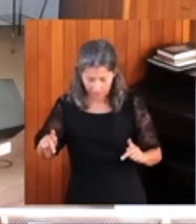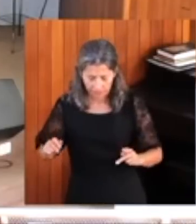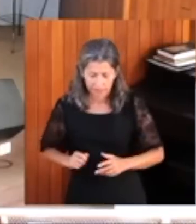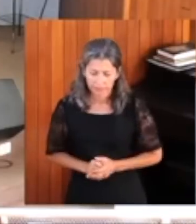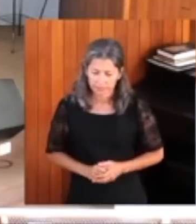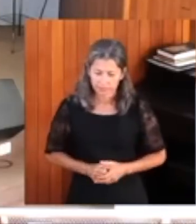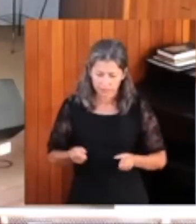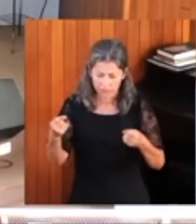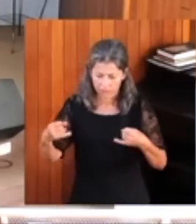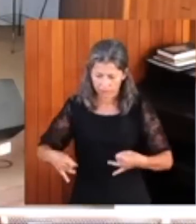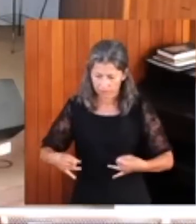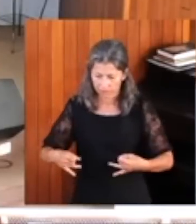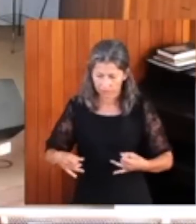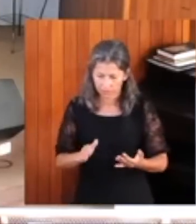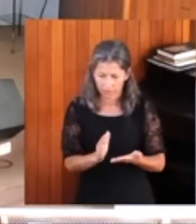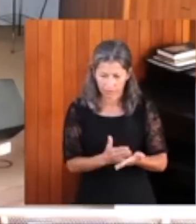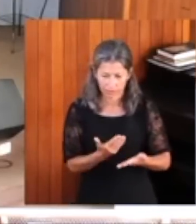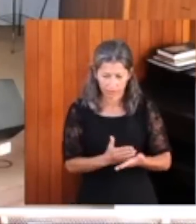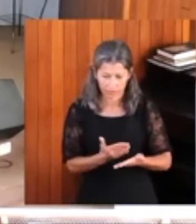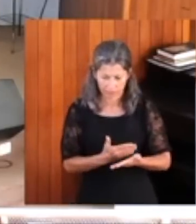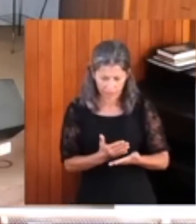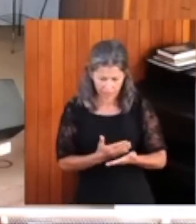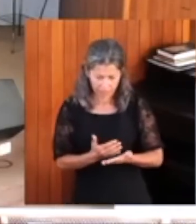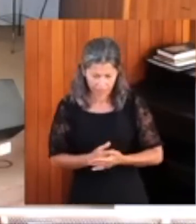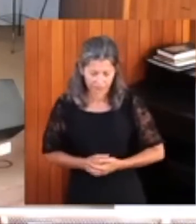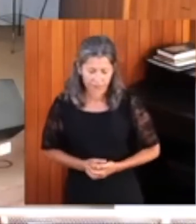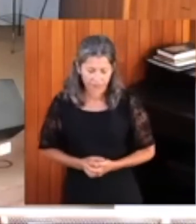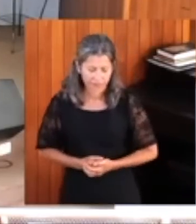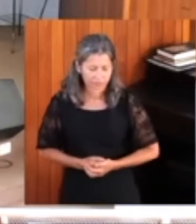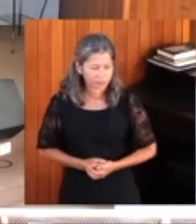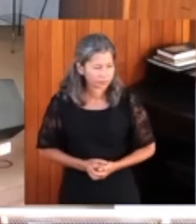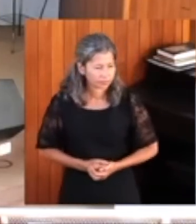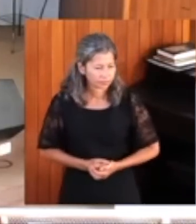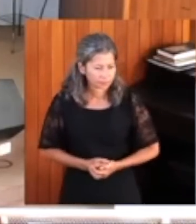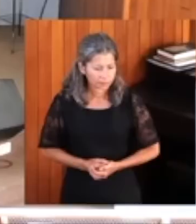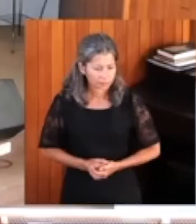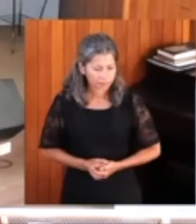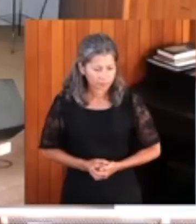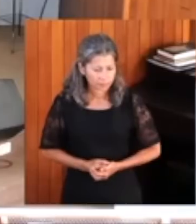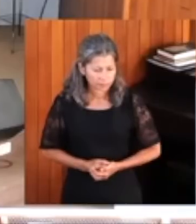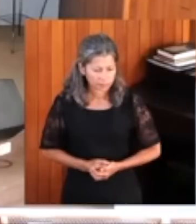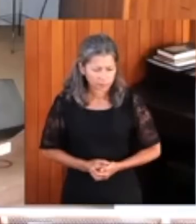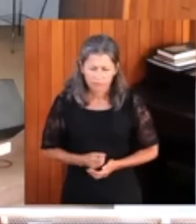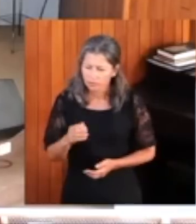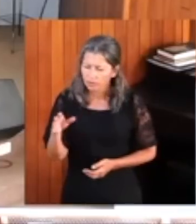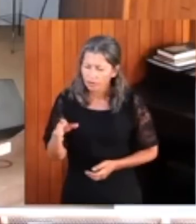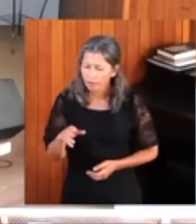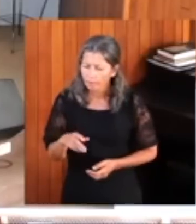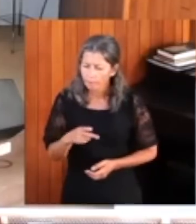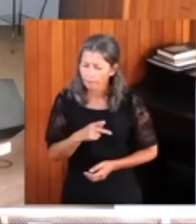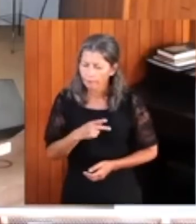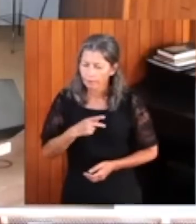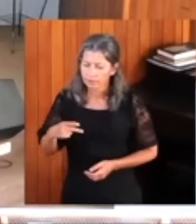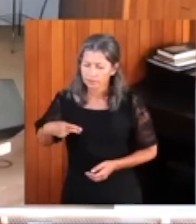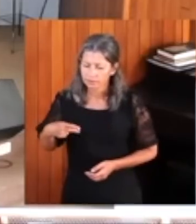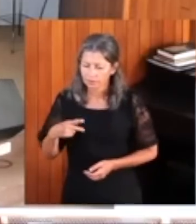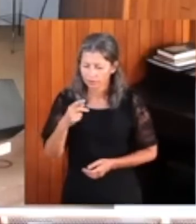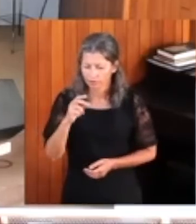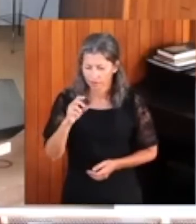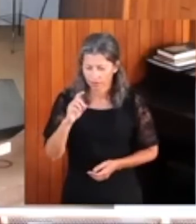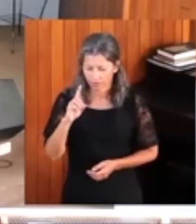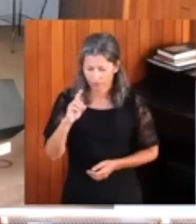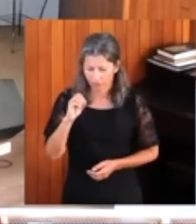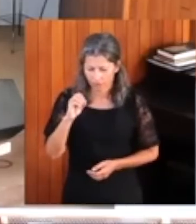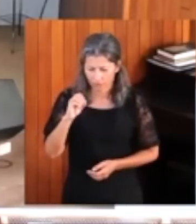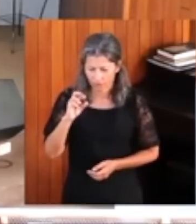Então é bom, né? Então é coisa boa. Se o pastor Dornelles vive citando o Ranko Stefanovic, né? É